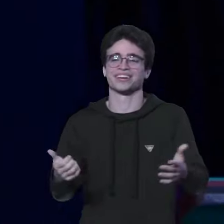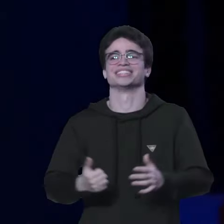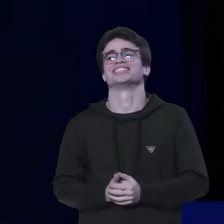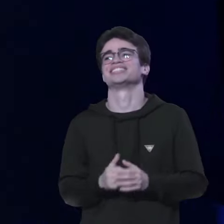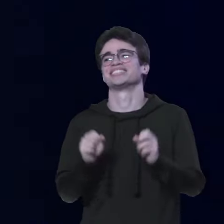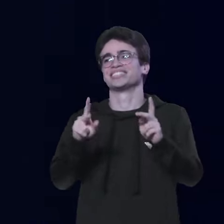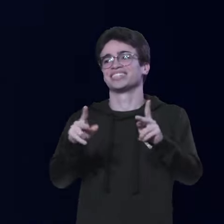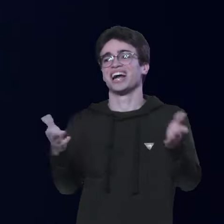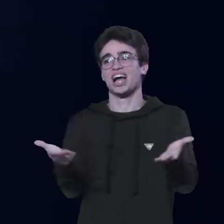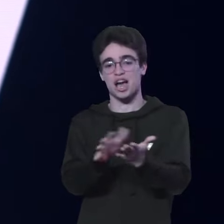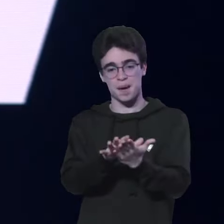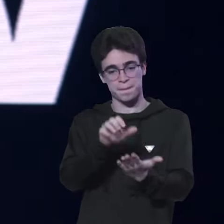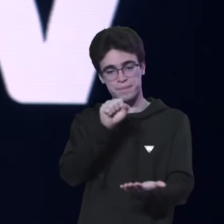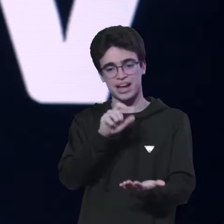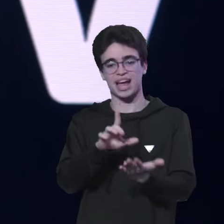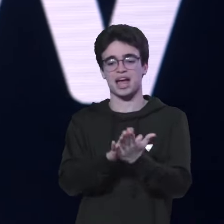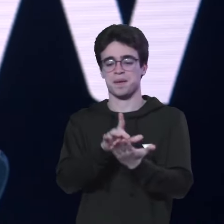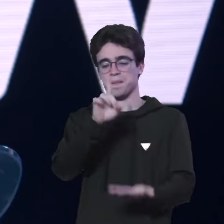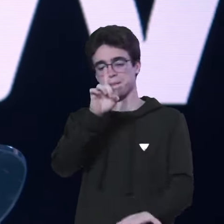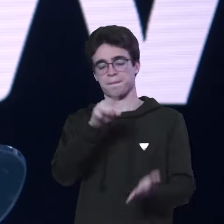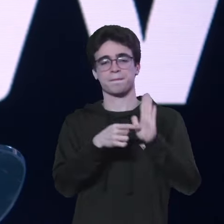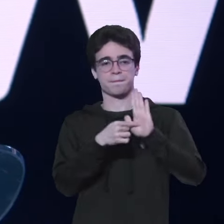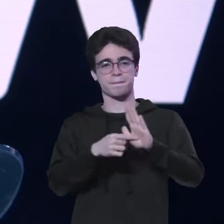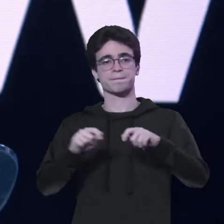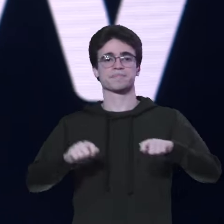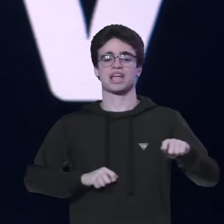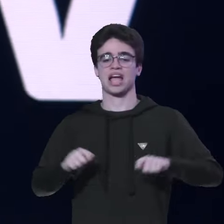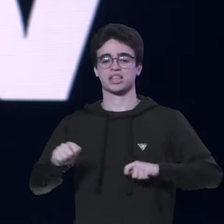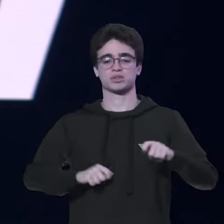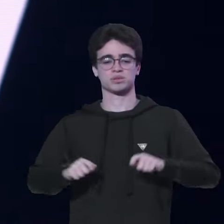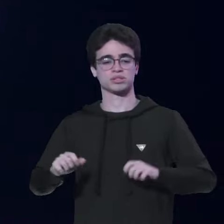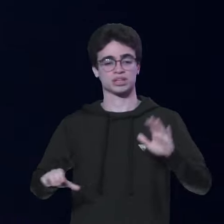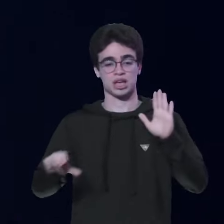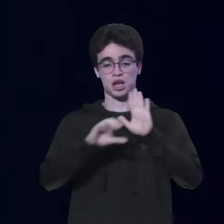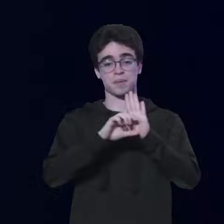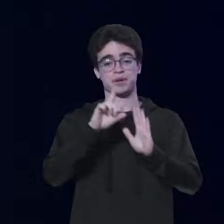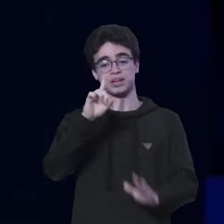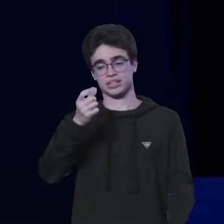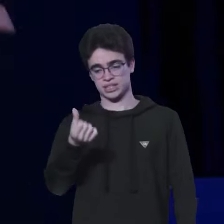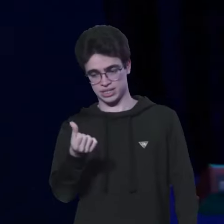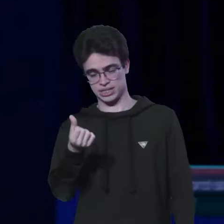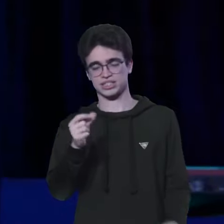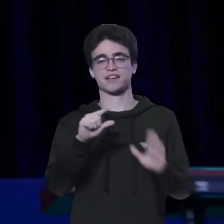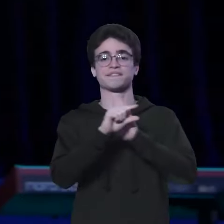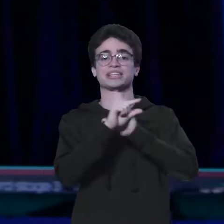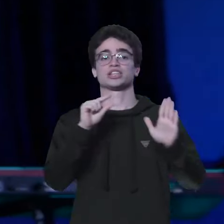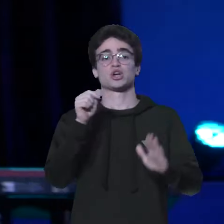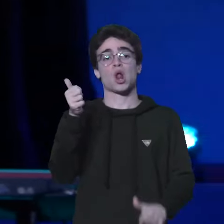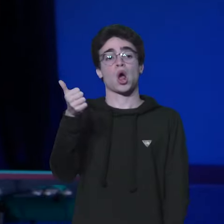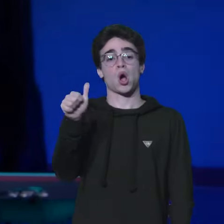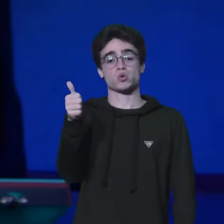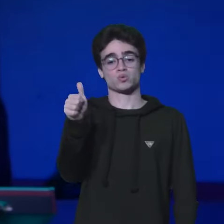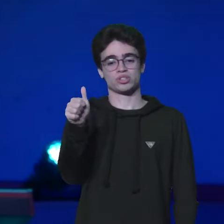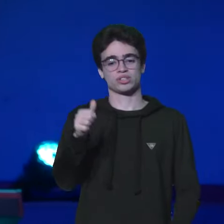Pega a sua Bíblia, abre ela em Atos, capítulo 16, versículo 11.